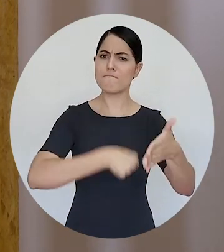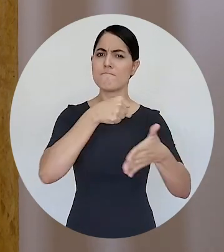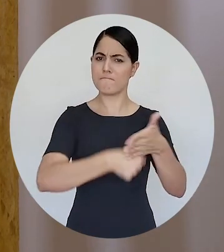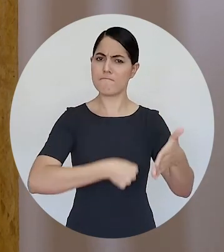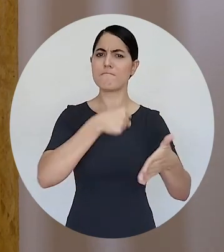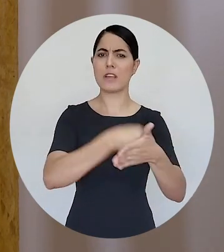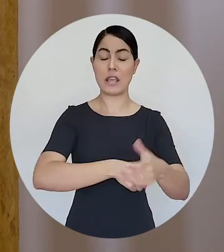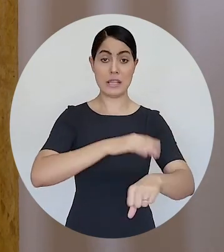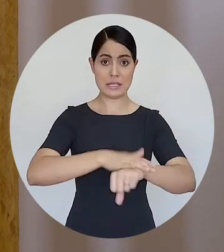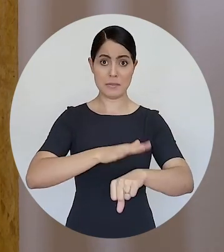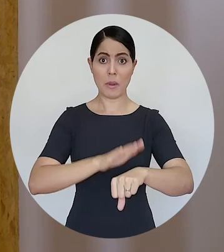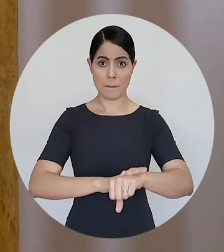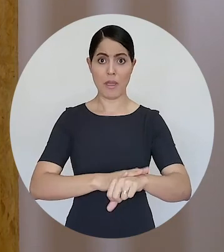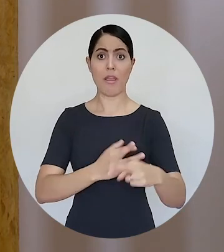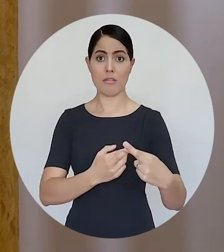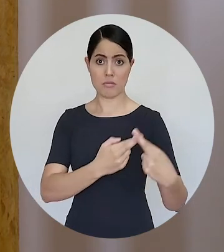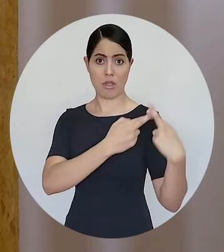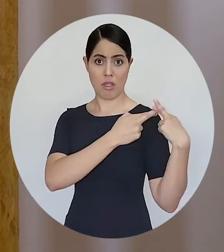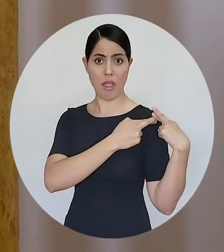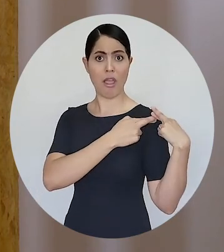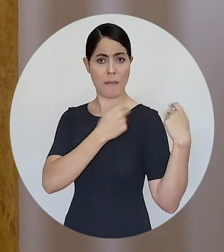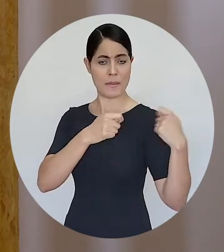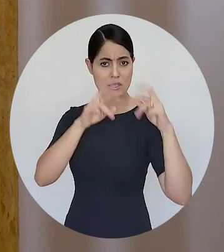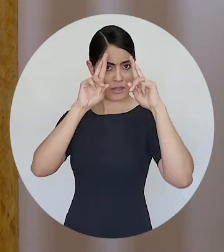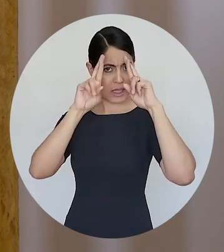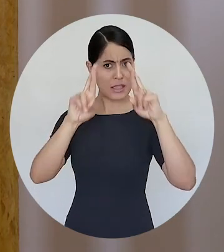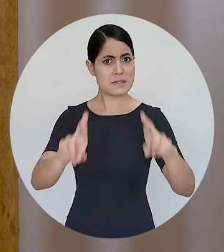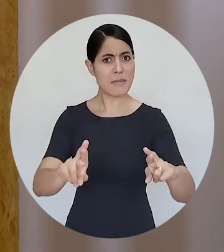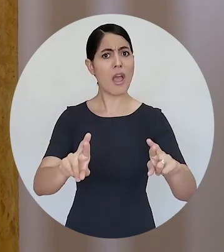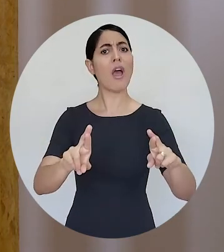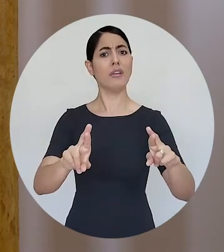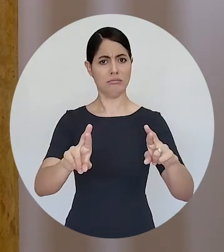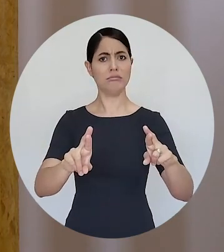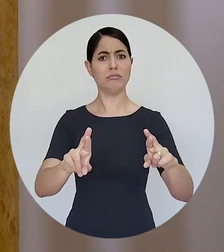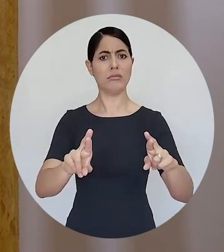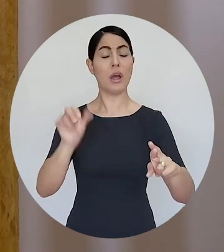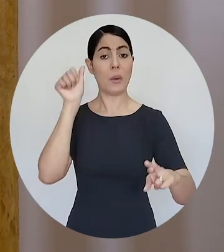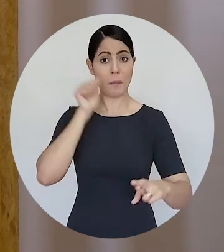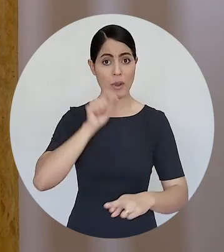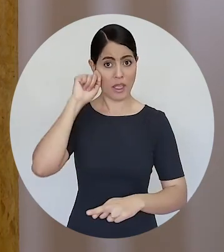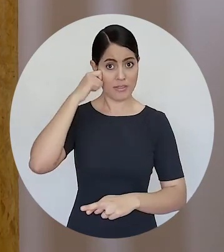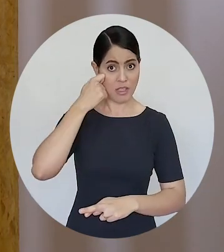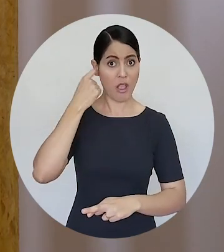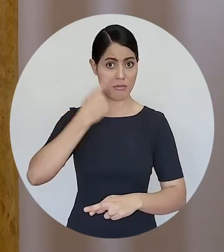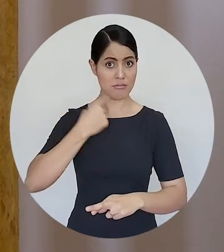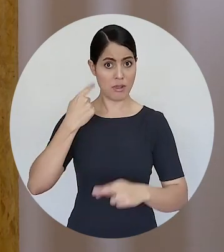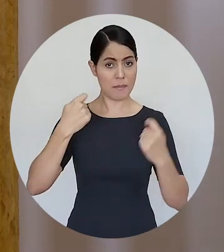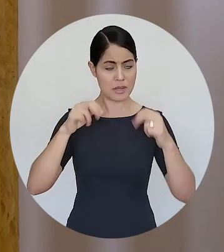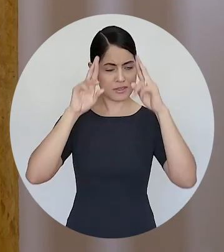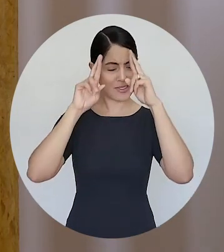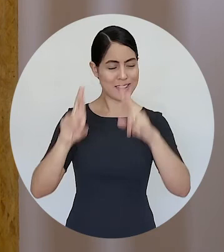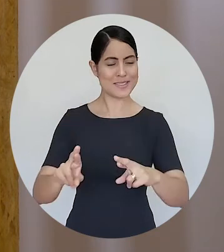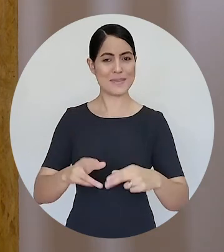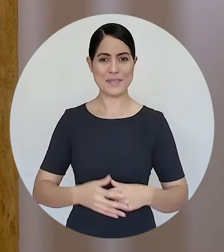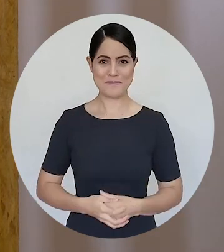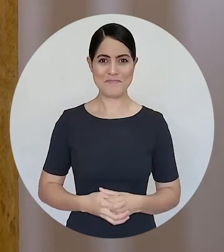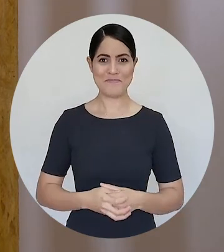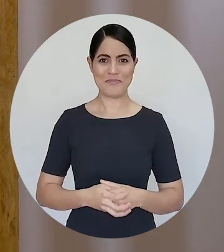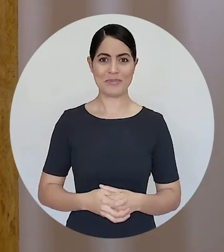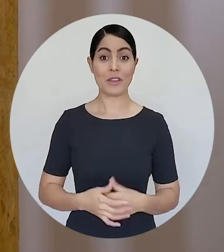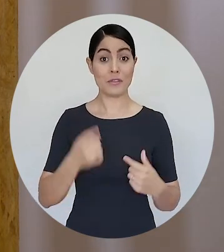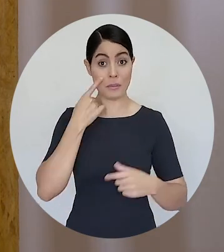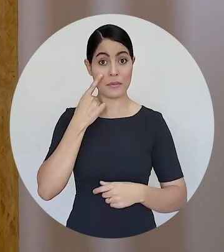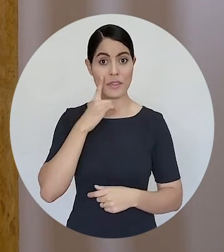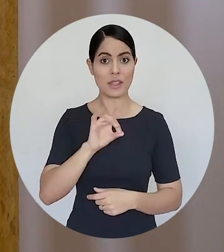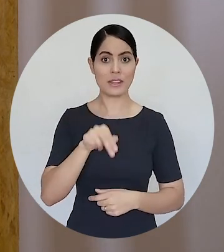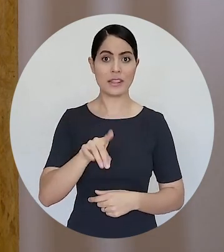luta incansável pelo respeito às suas prerrogativas das mulheres negras advogadas. Veja comigo o